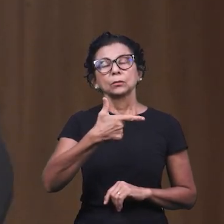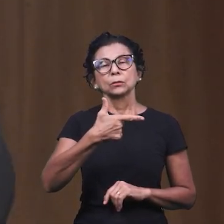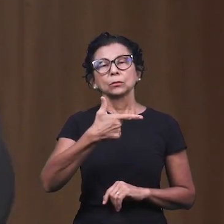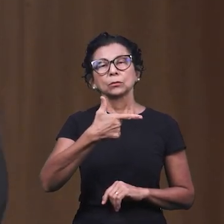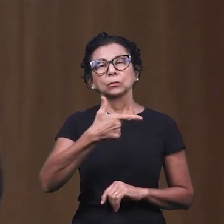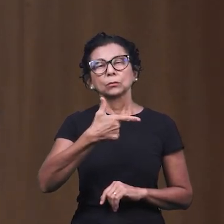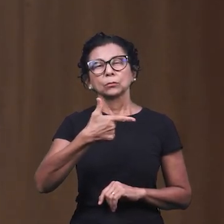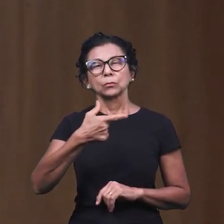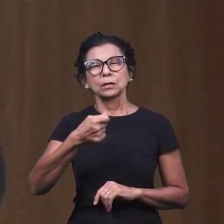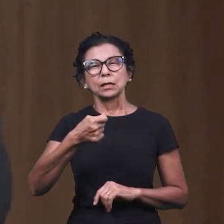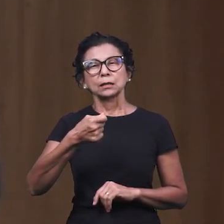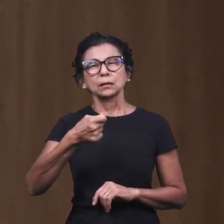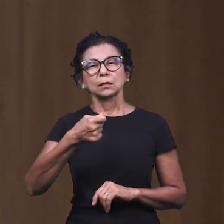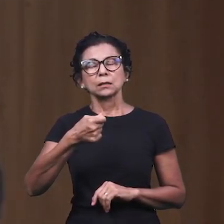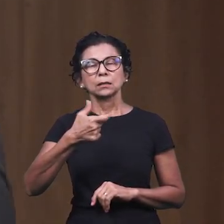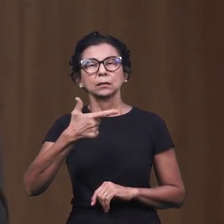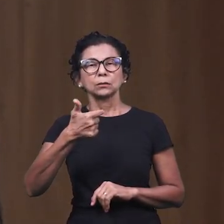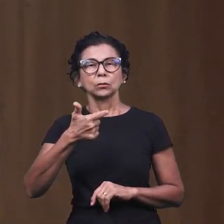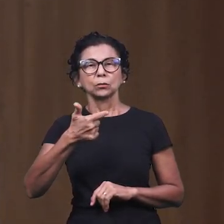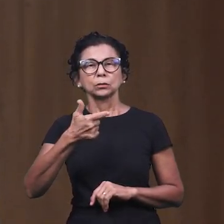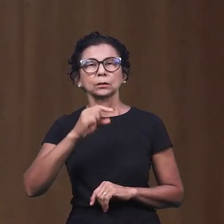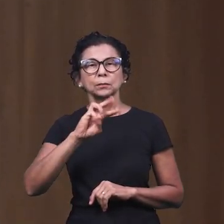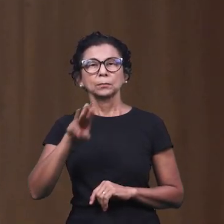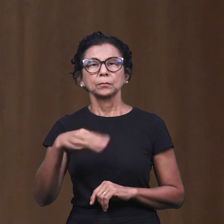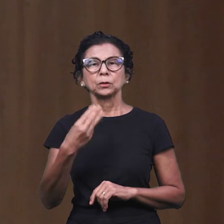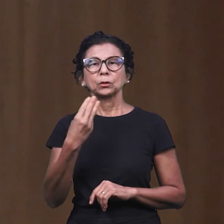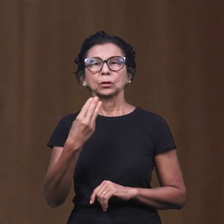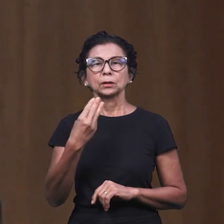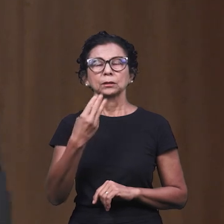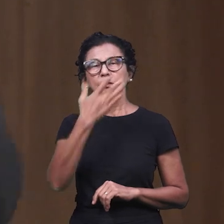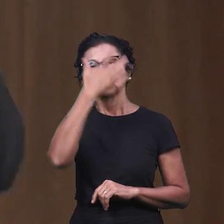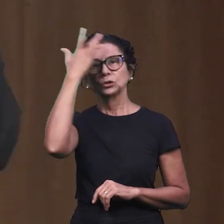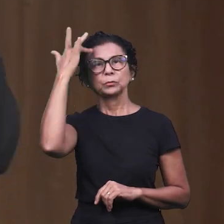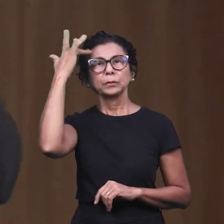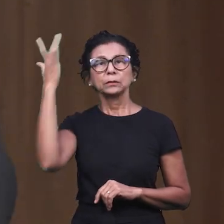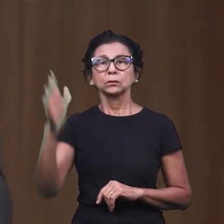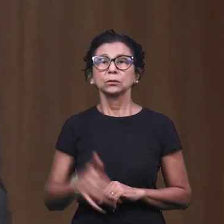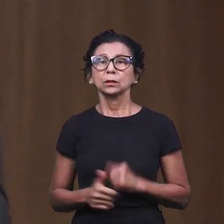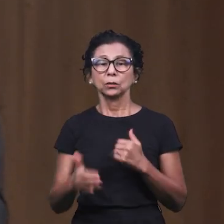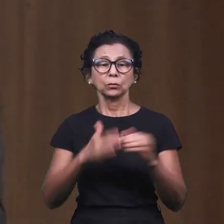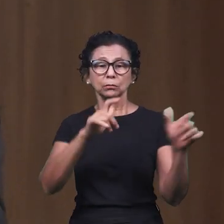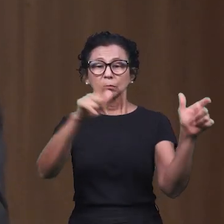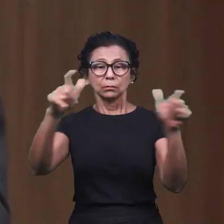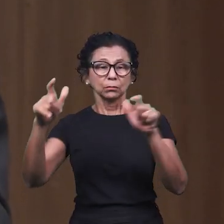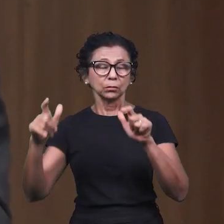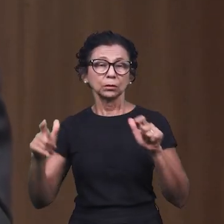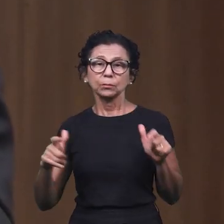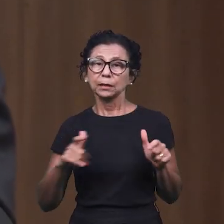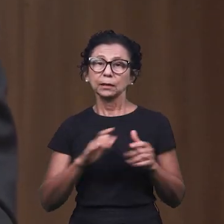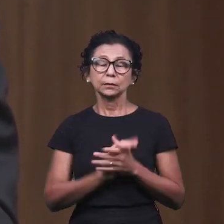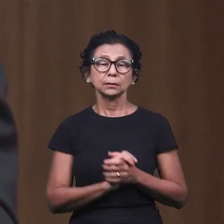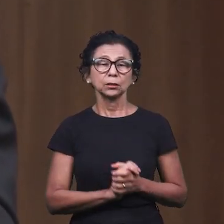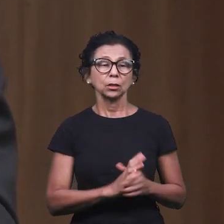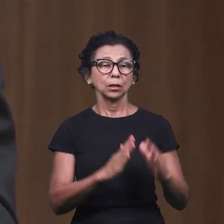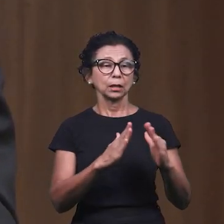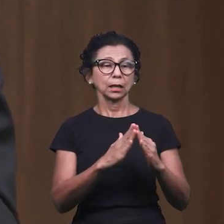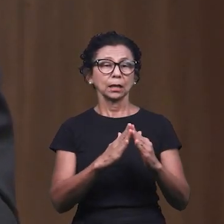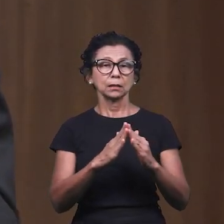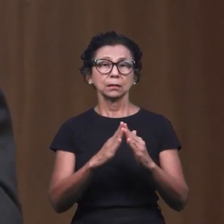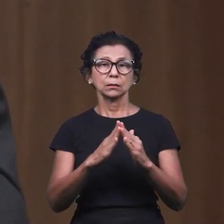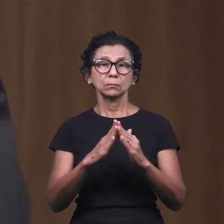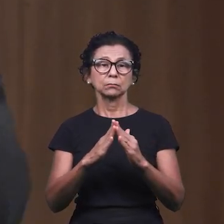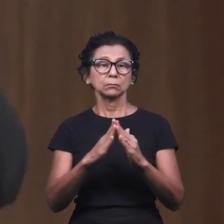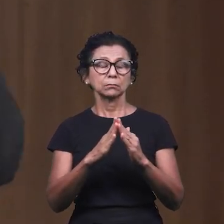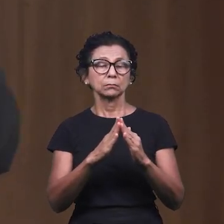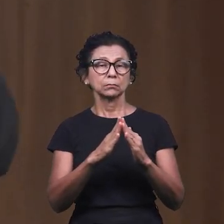grandes experiências com a palavra, com o ensino, e daqui a pouco a gente ouve um irmão lá do Japão falando, daqui a pouco um irmão lá do outro